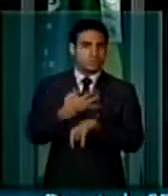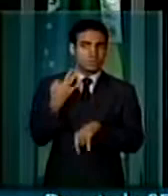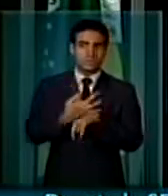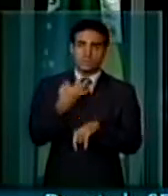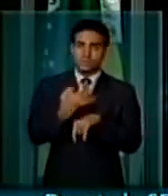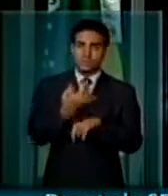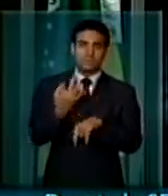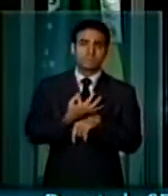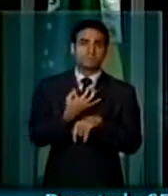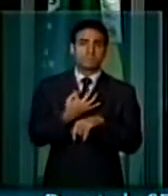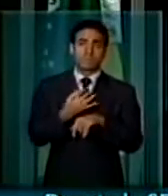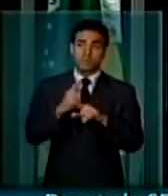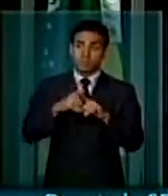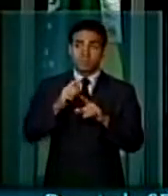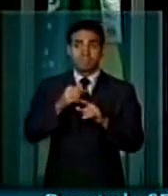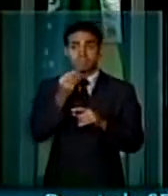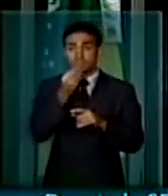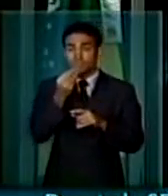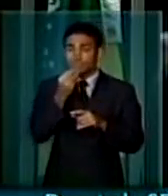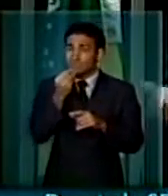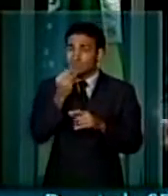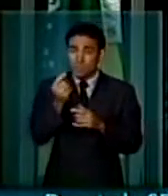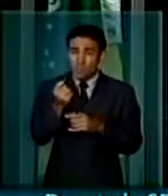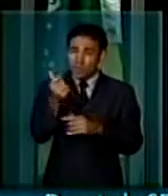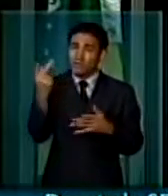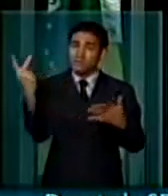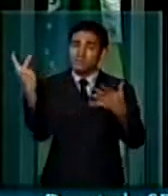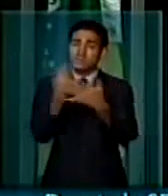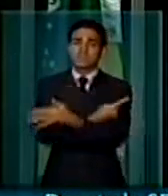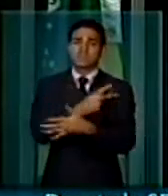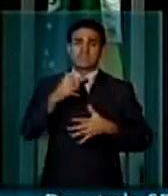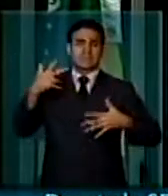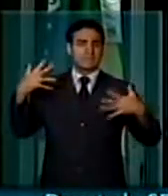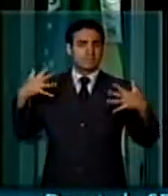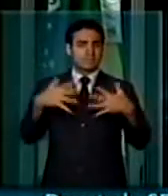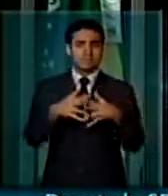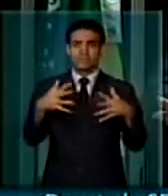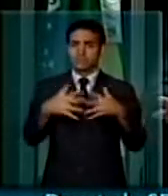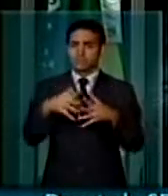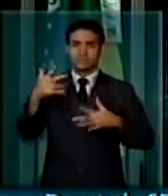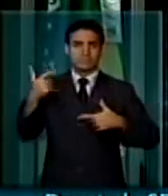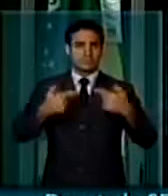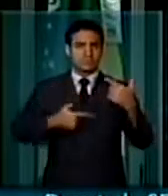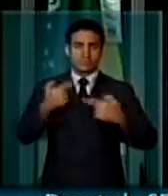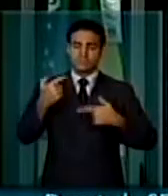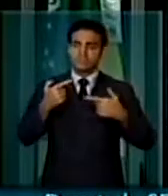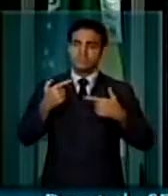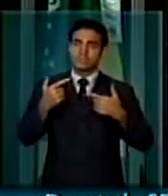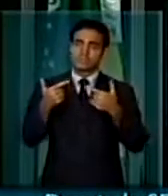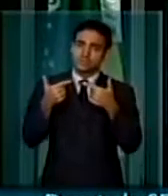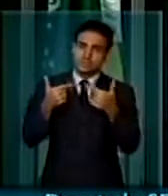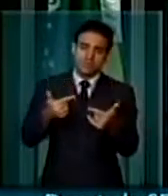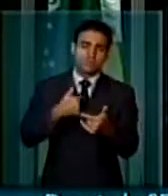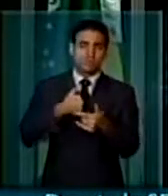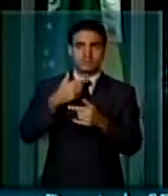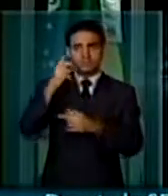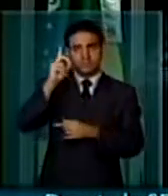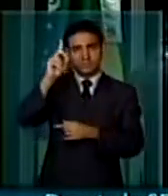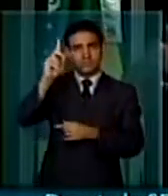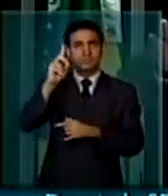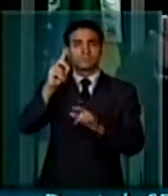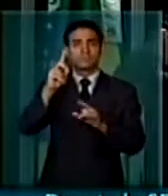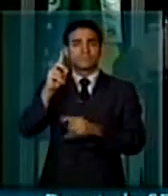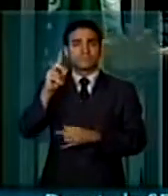registrado, porque ali poderia ter tido um desfecho de uma tragédia que, graças a Deus, foi evitada, em